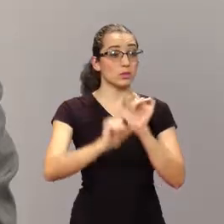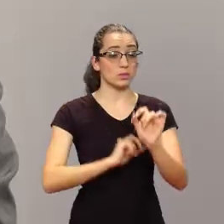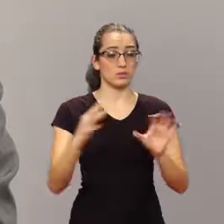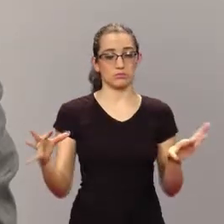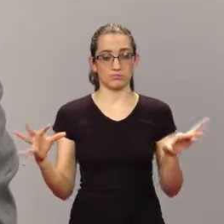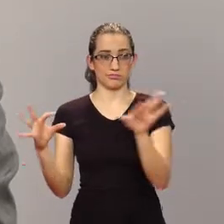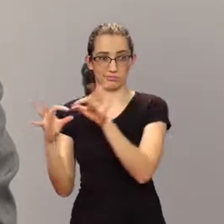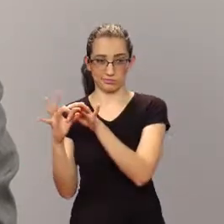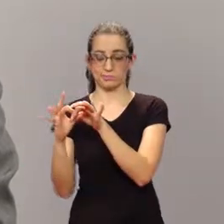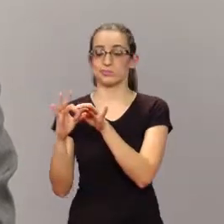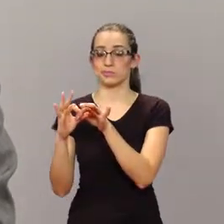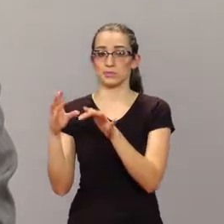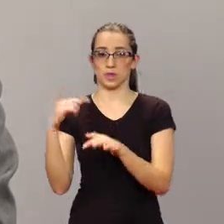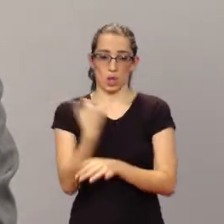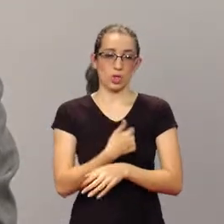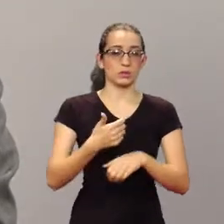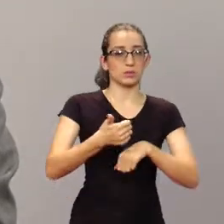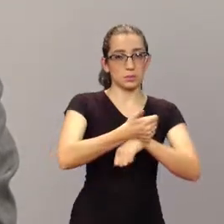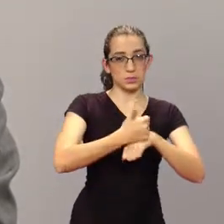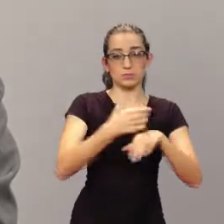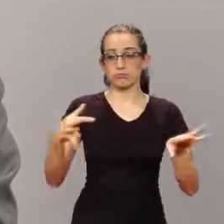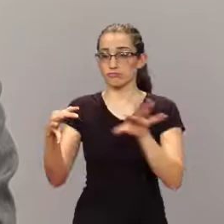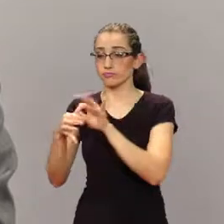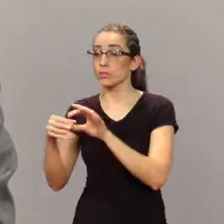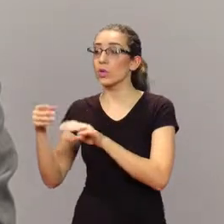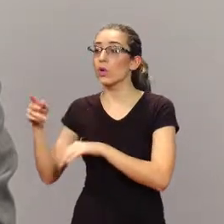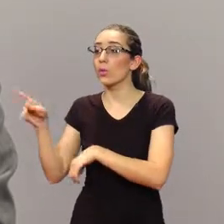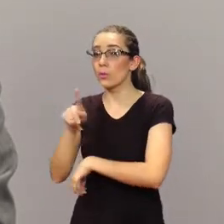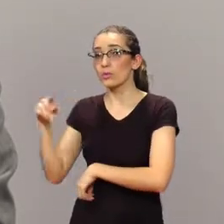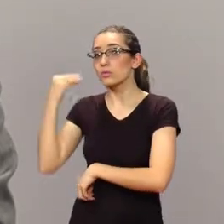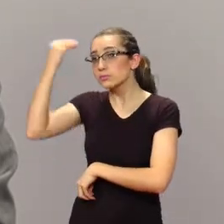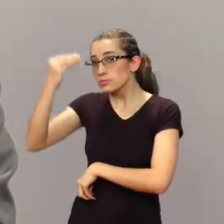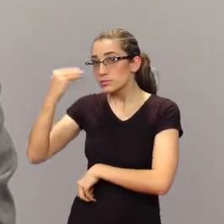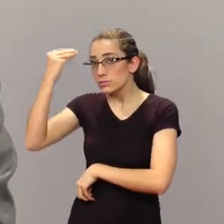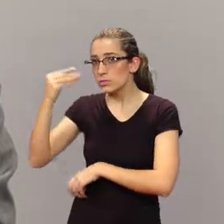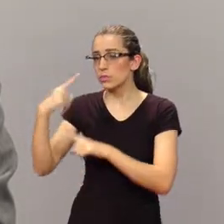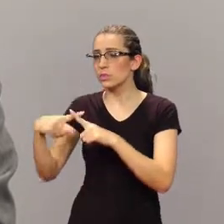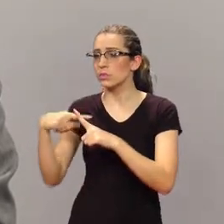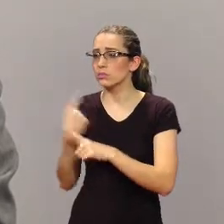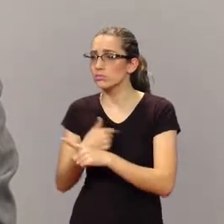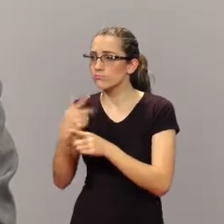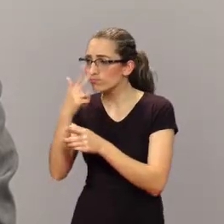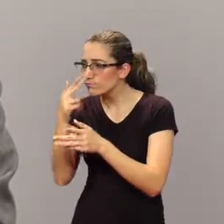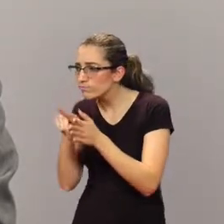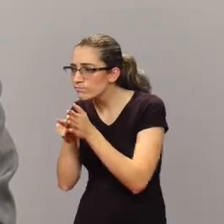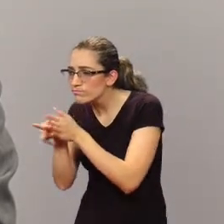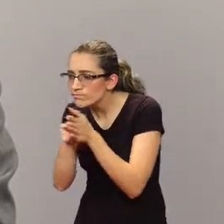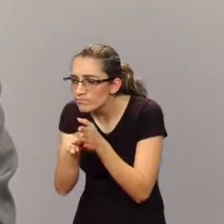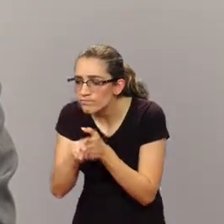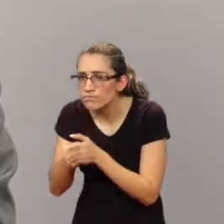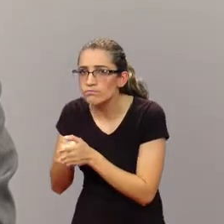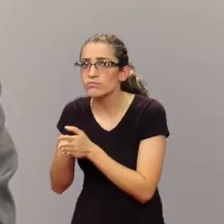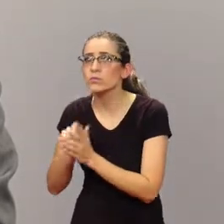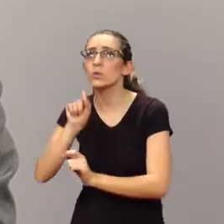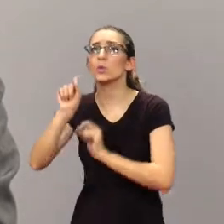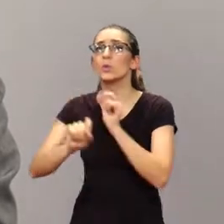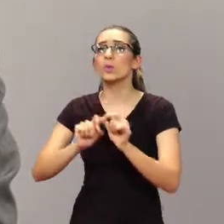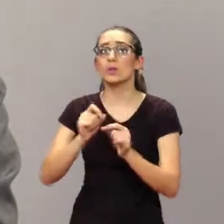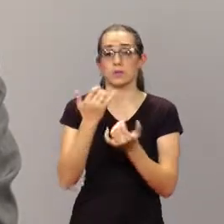a professores do curso de psicologia também. Sim. Nós estamos investigando qual é a